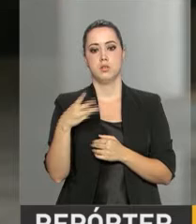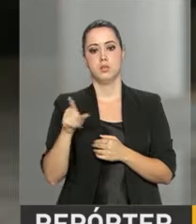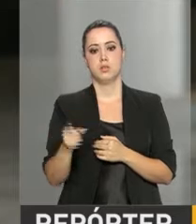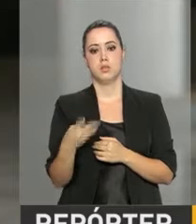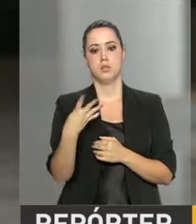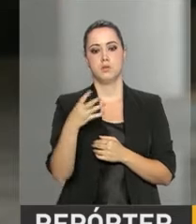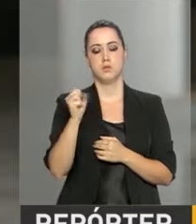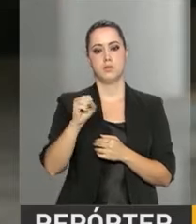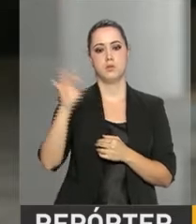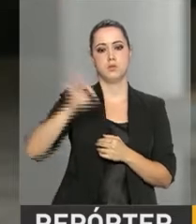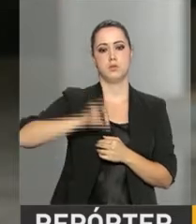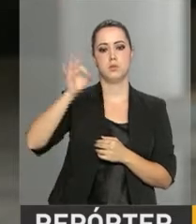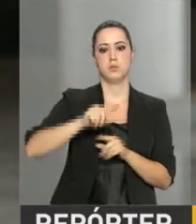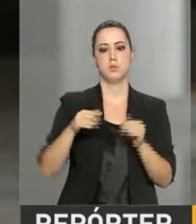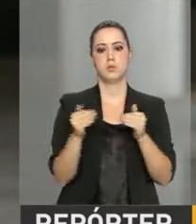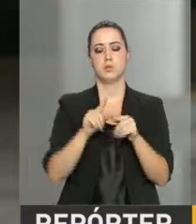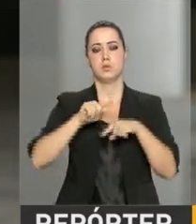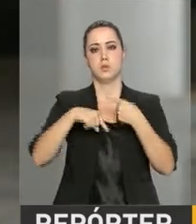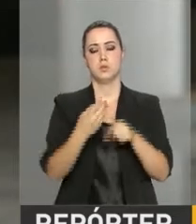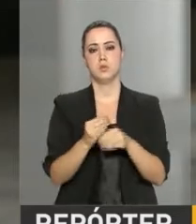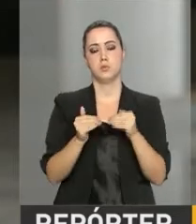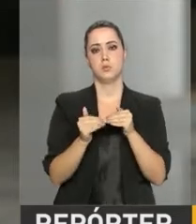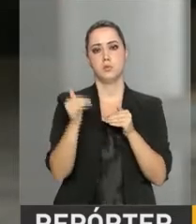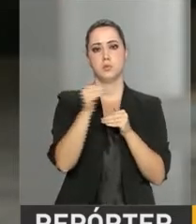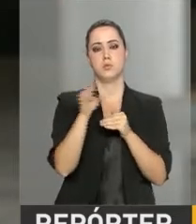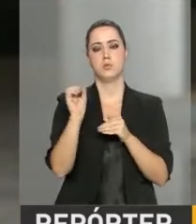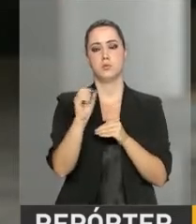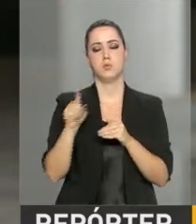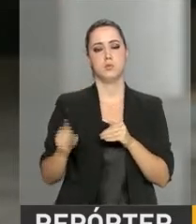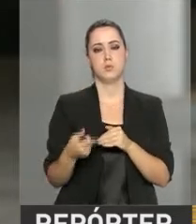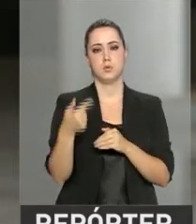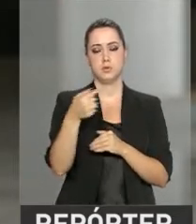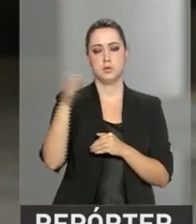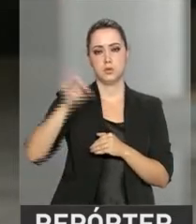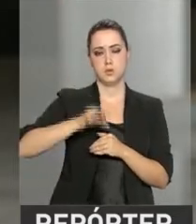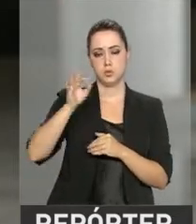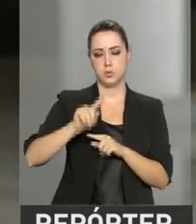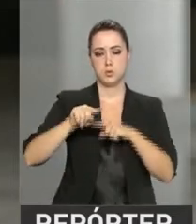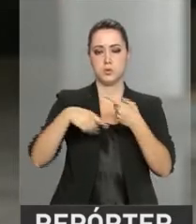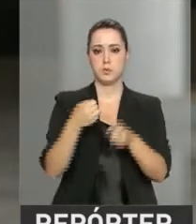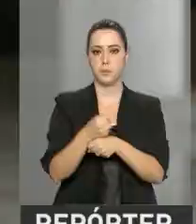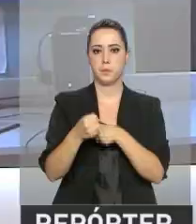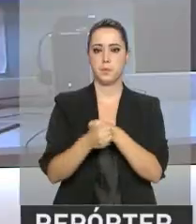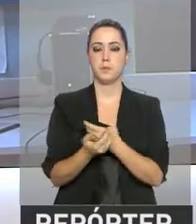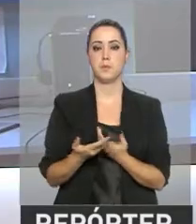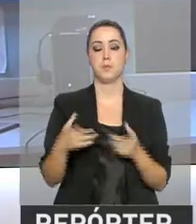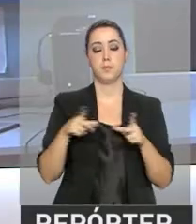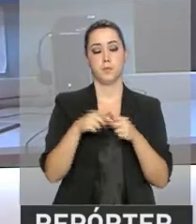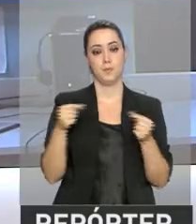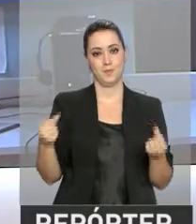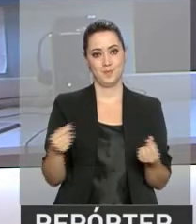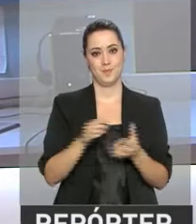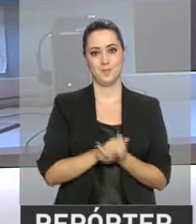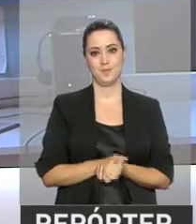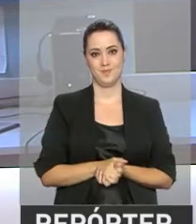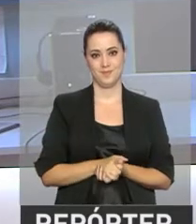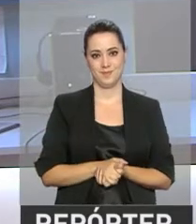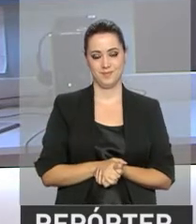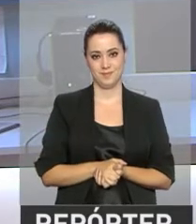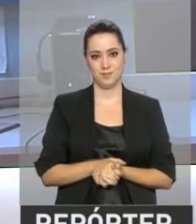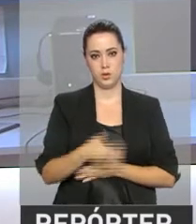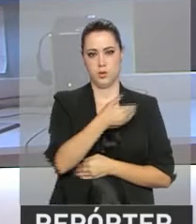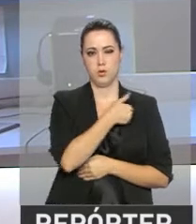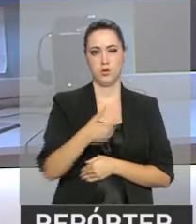de 0,7 por cento no ano que vem de brasília paula de hoje o governo brasileiro